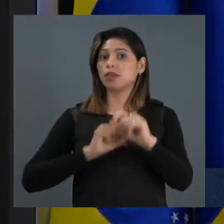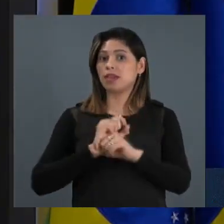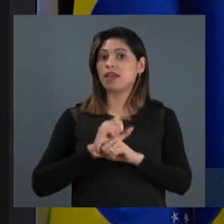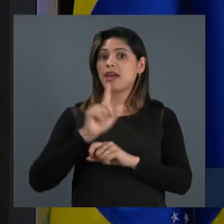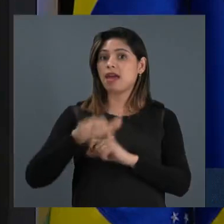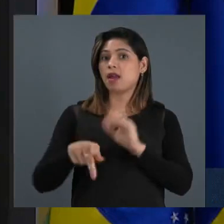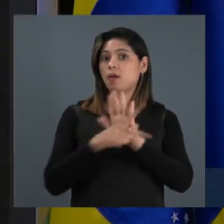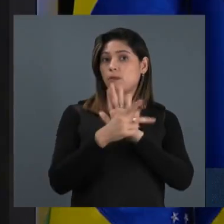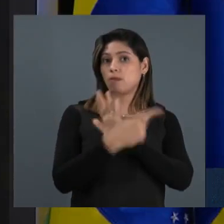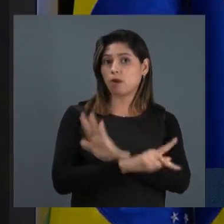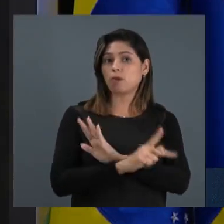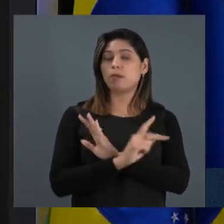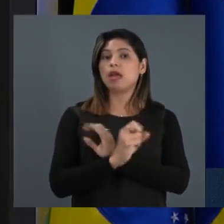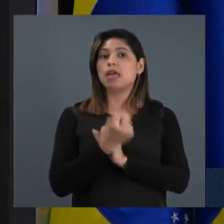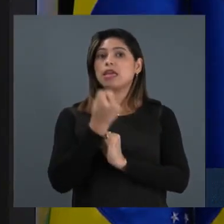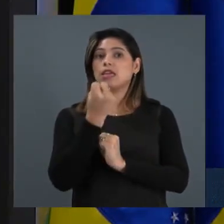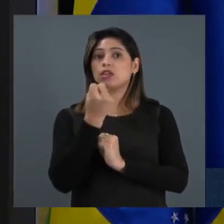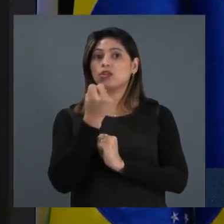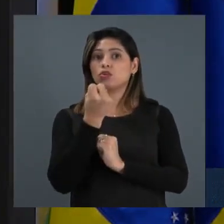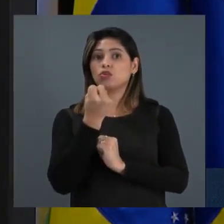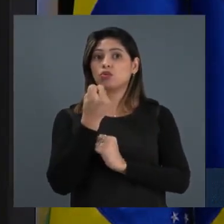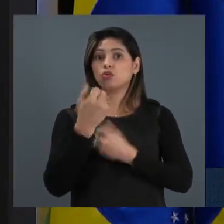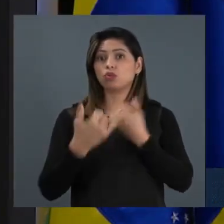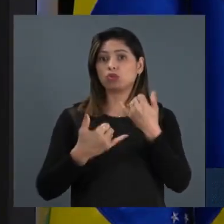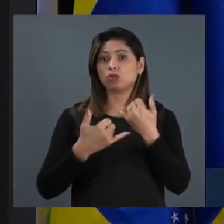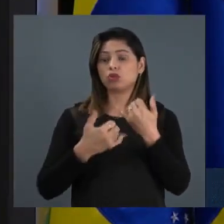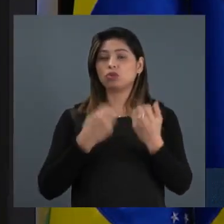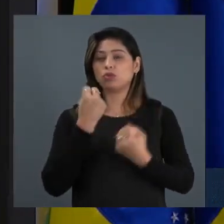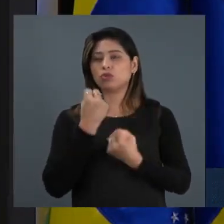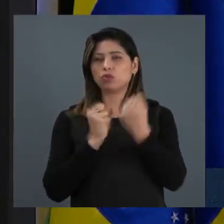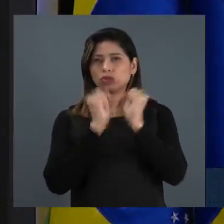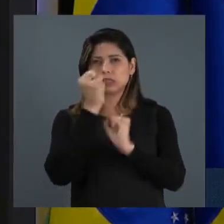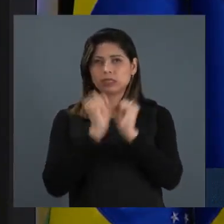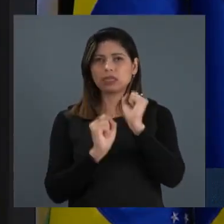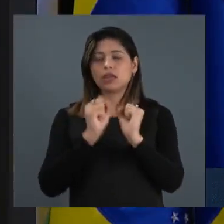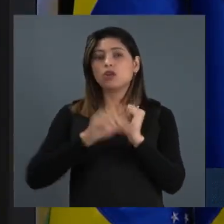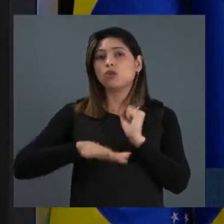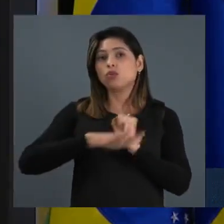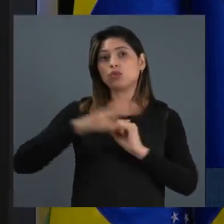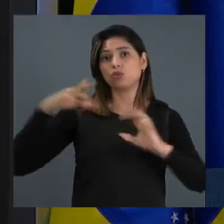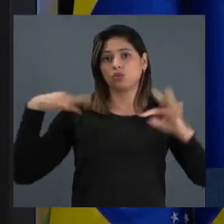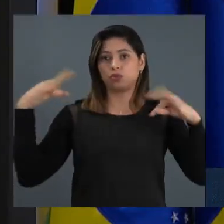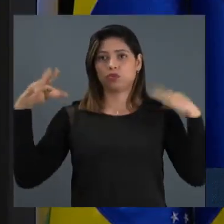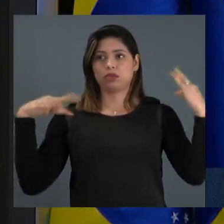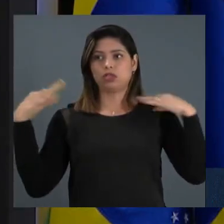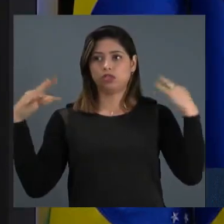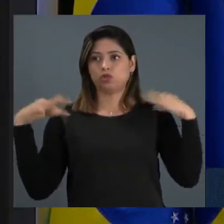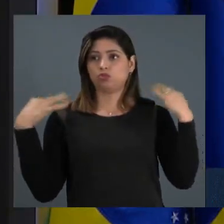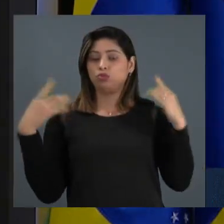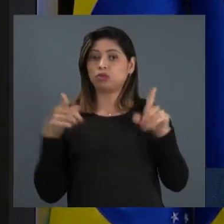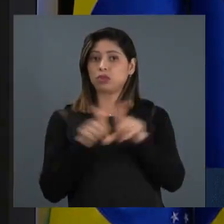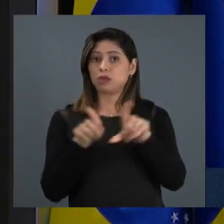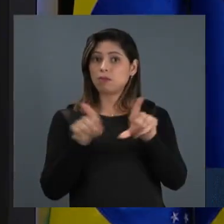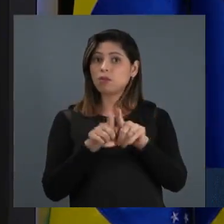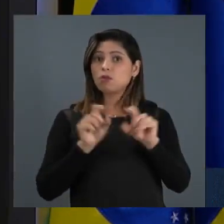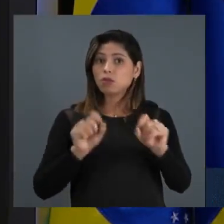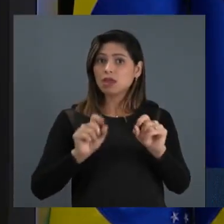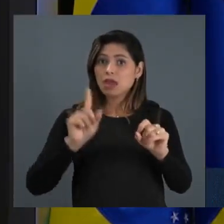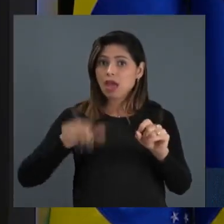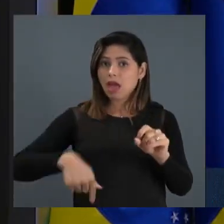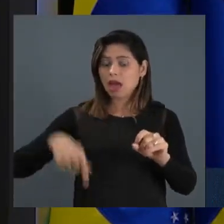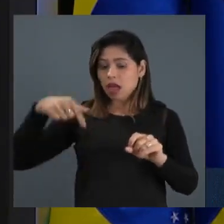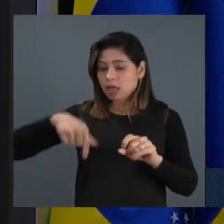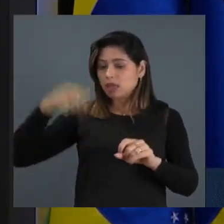turismo. Se existe um país com enormes e diversificados potenciais turísticos, é o Brasil, com suas